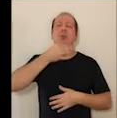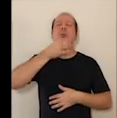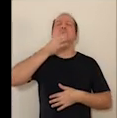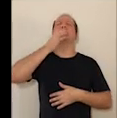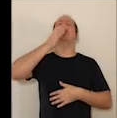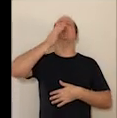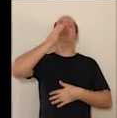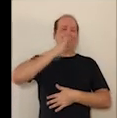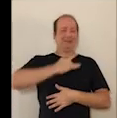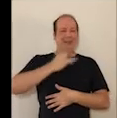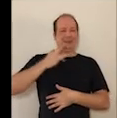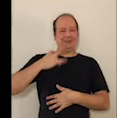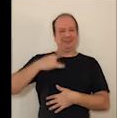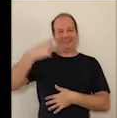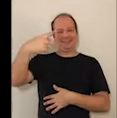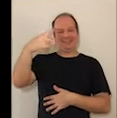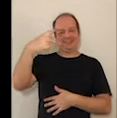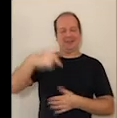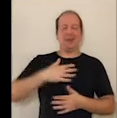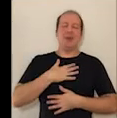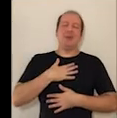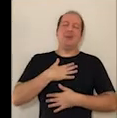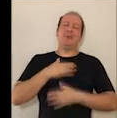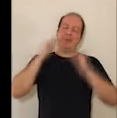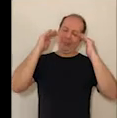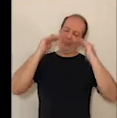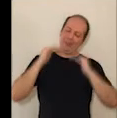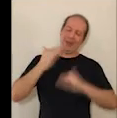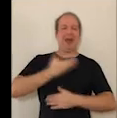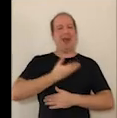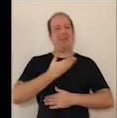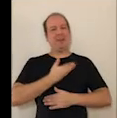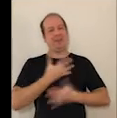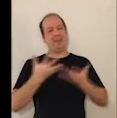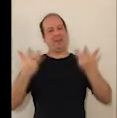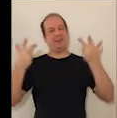sua própria saúde, senhor. Ah, que amigo generoso.